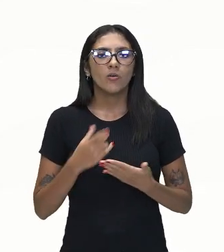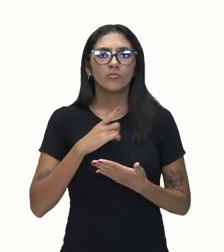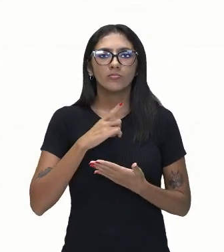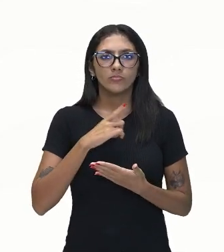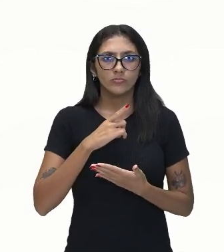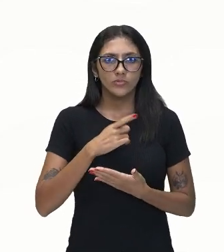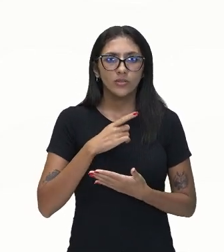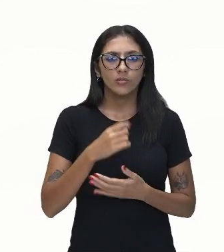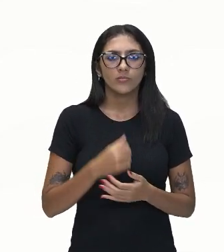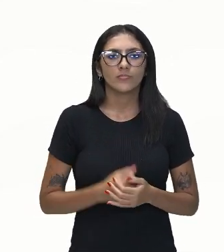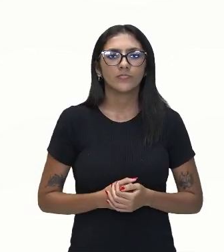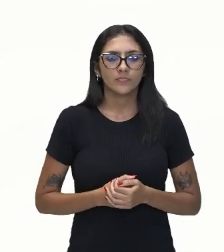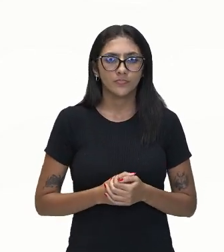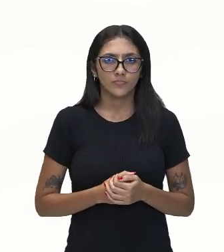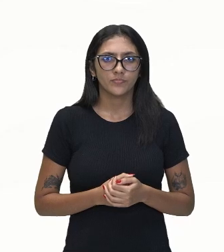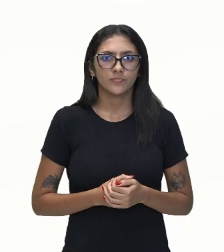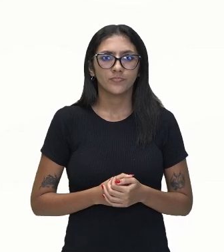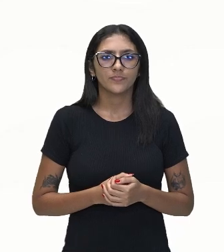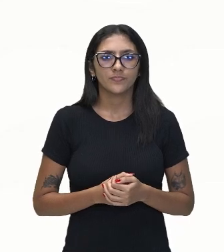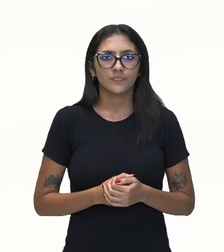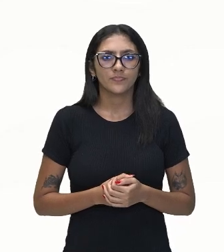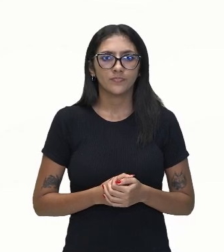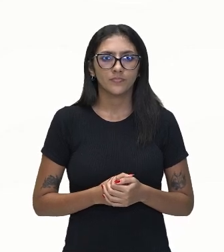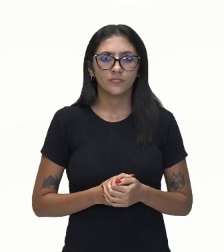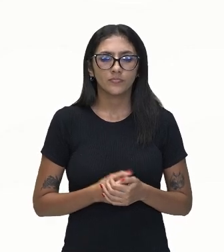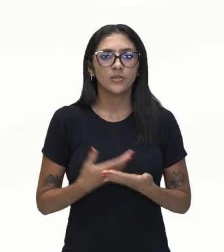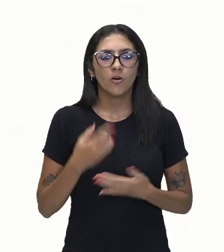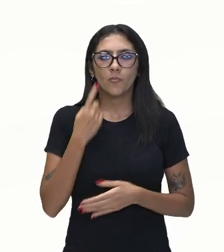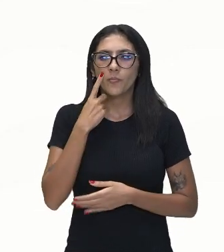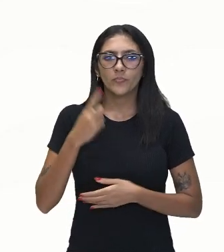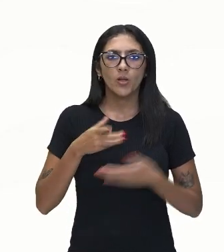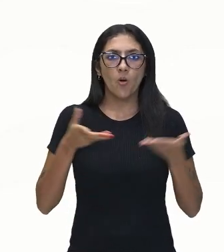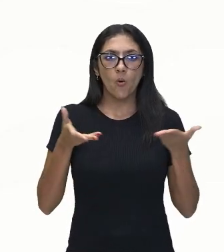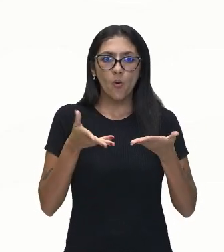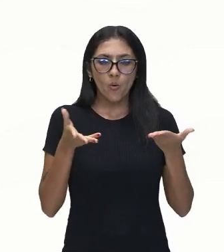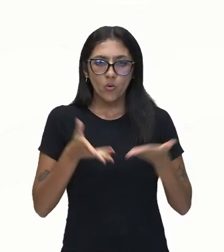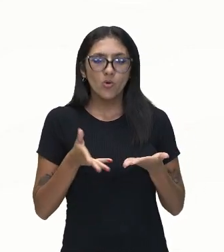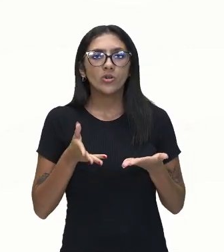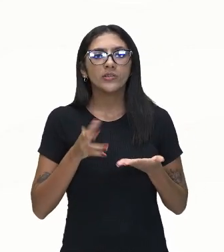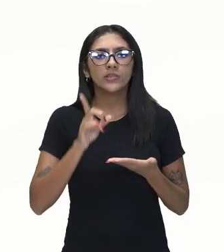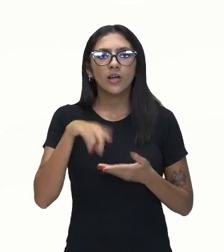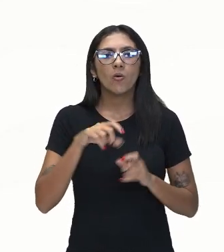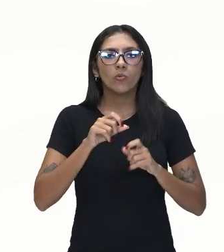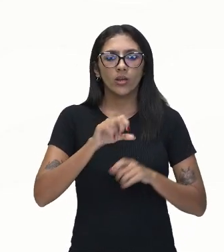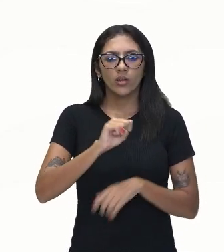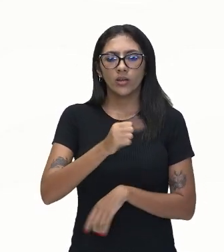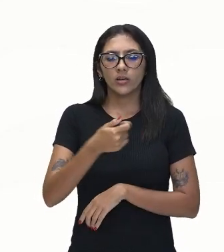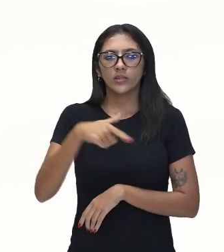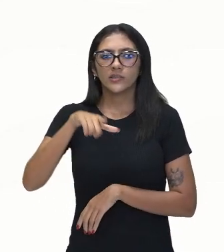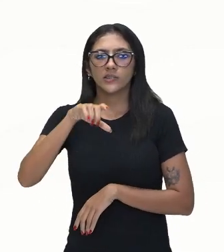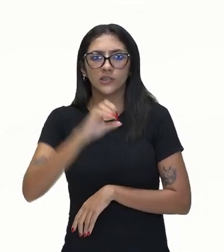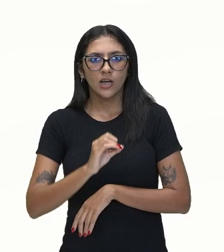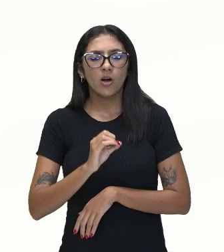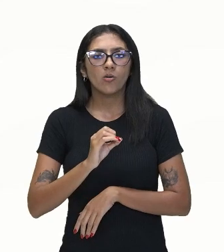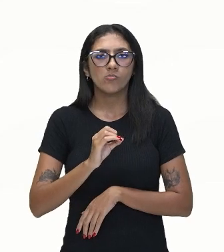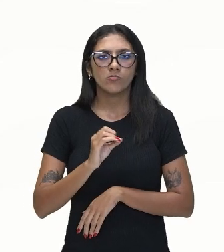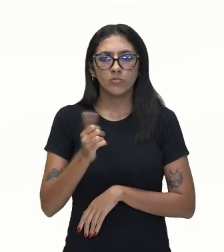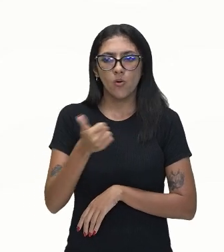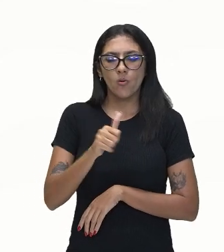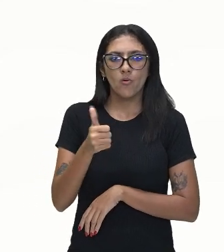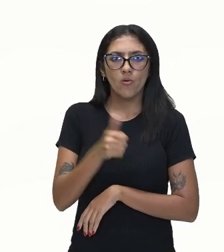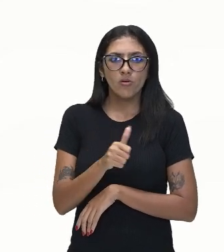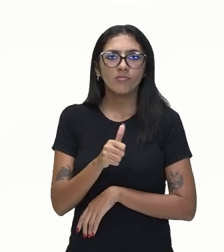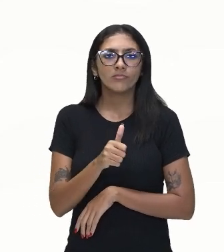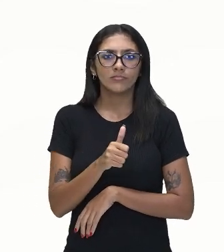10 horas. Hoje são 11, porque está concordando com o predicativo,